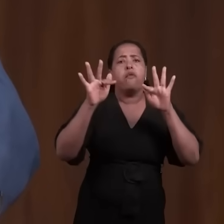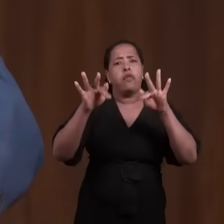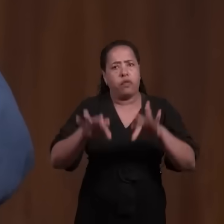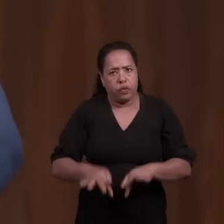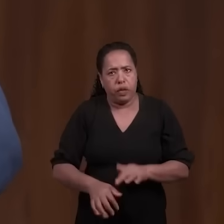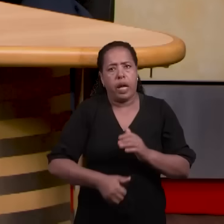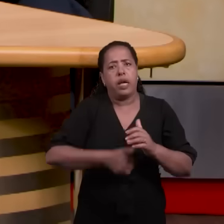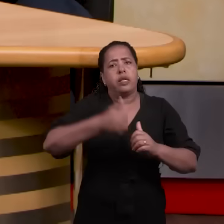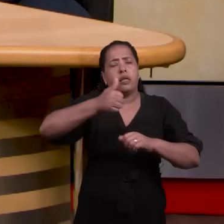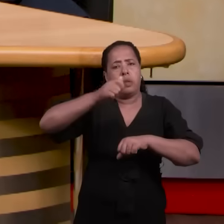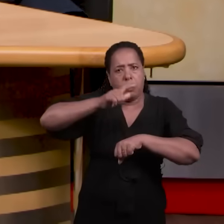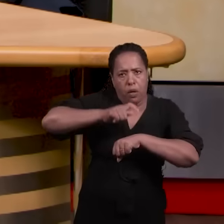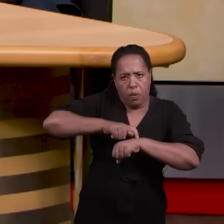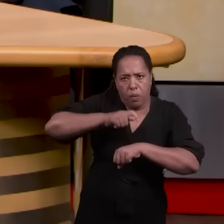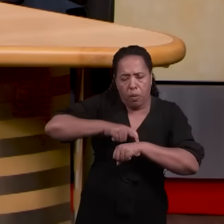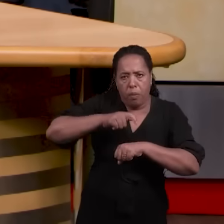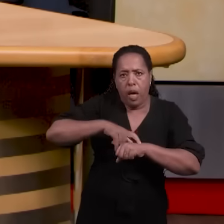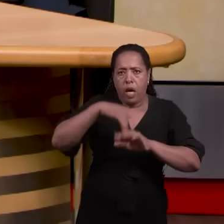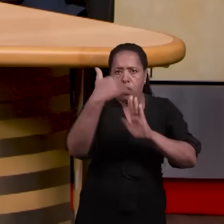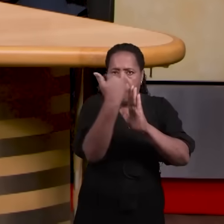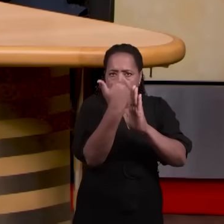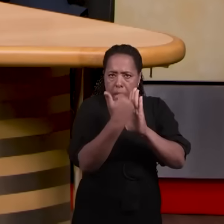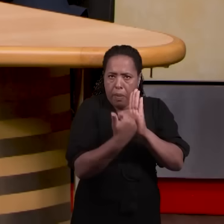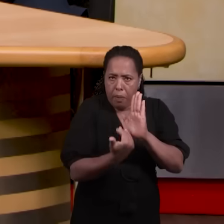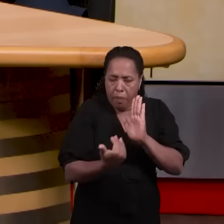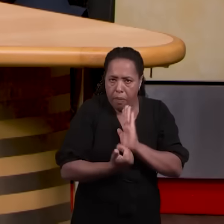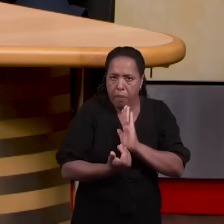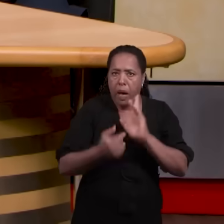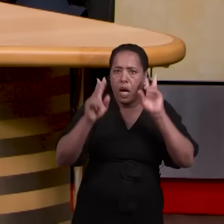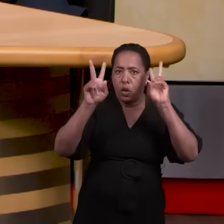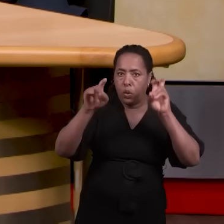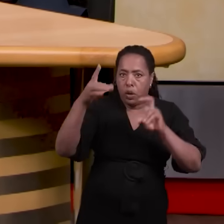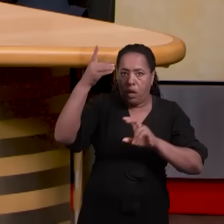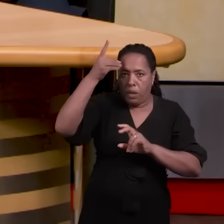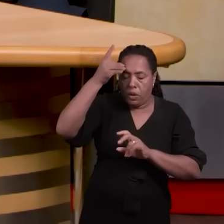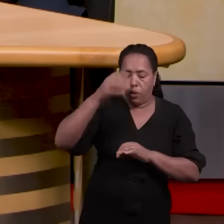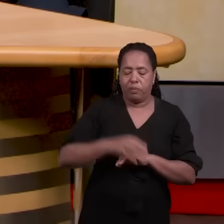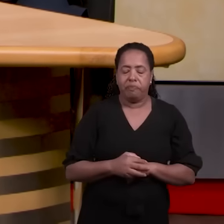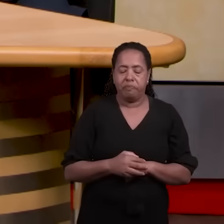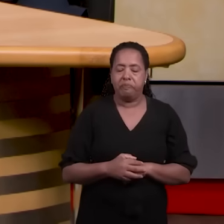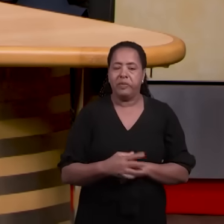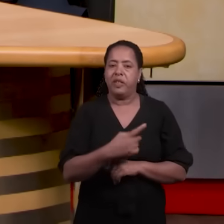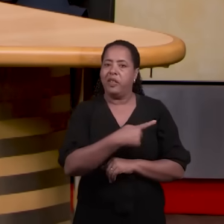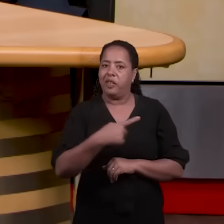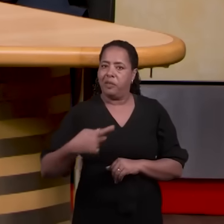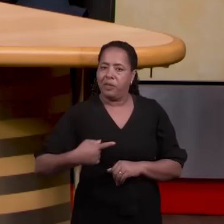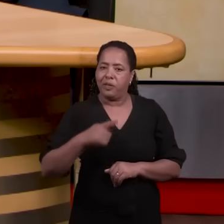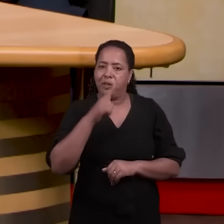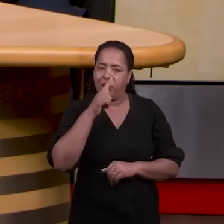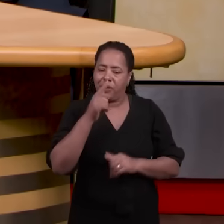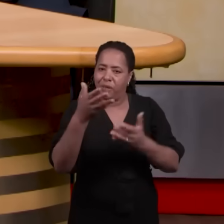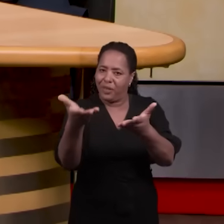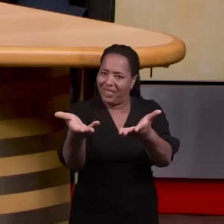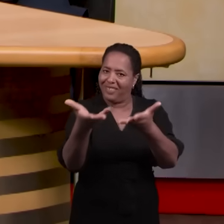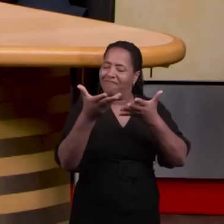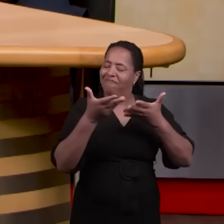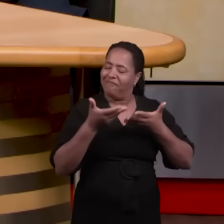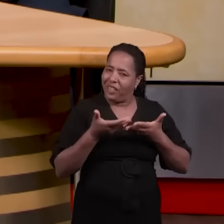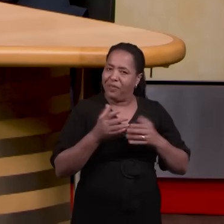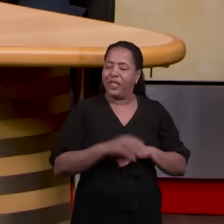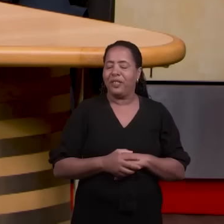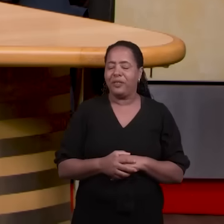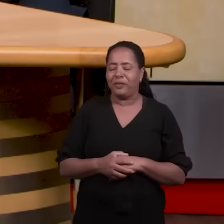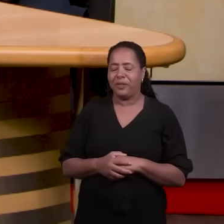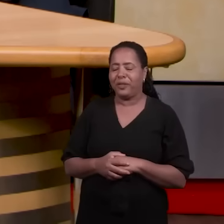por aqui essa primeira parte, né? Pastor Gilson, bem-vindo. Obrigado. Paz